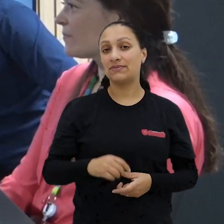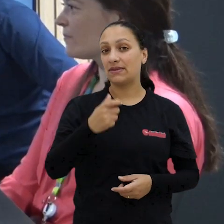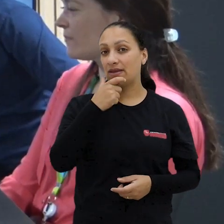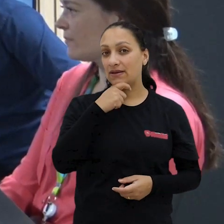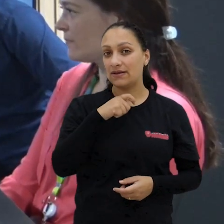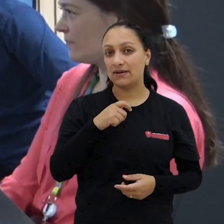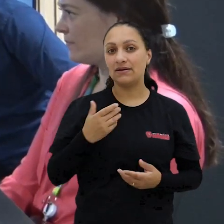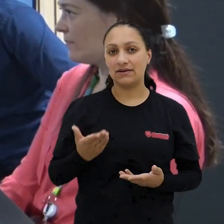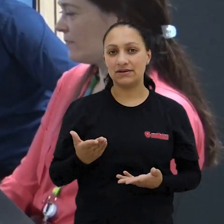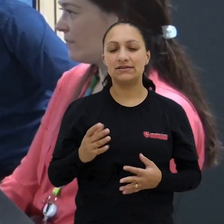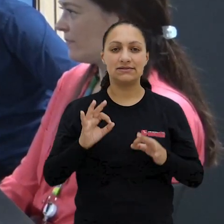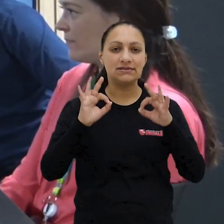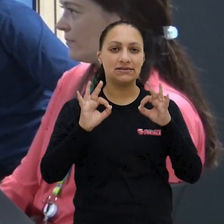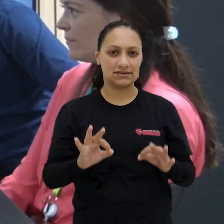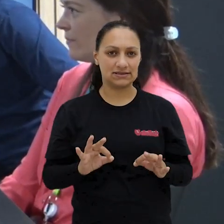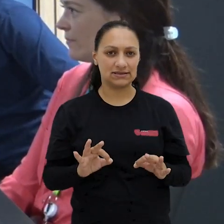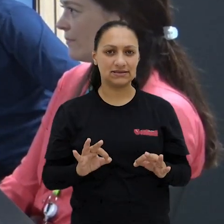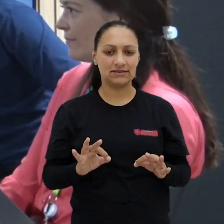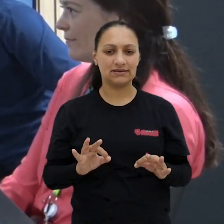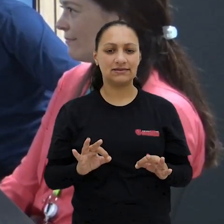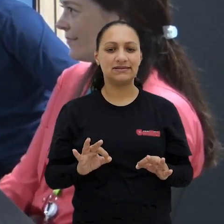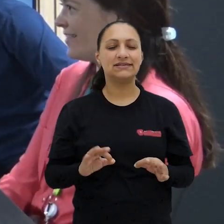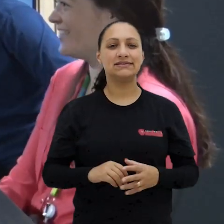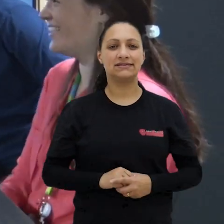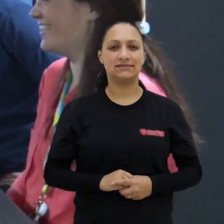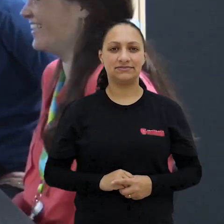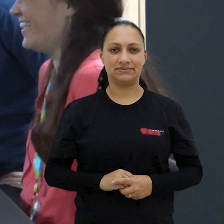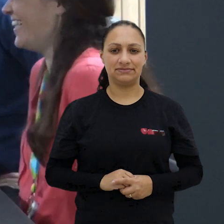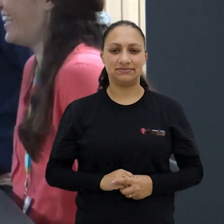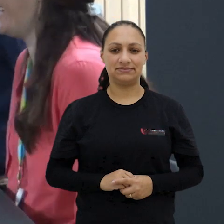Acho que... Acho não, né? Tenho certeza que vai.